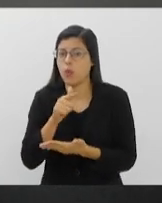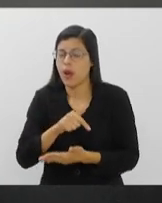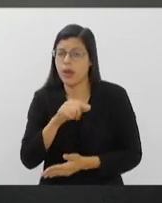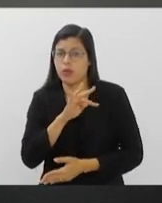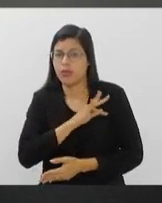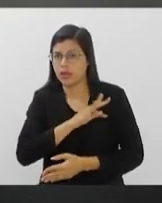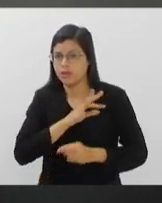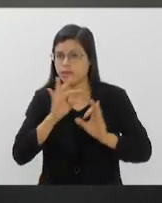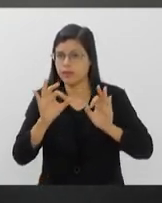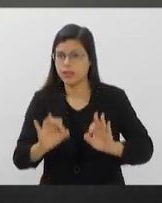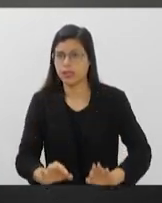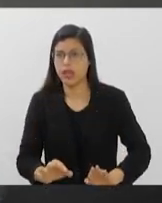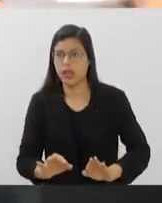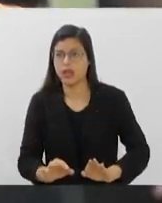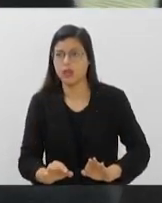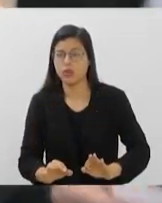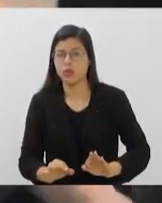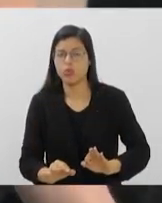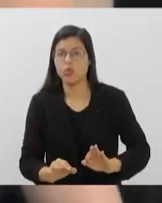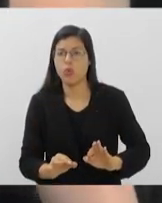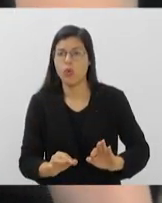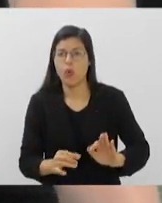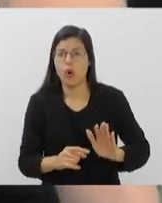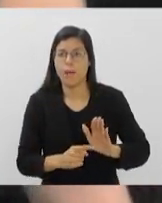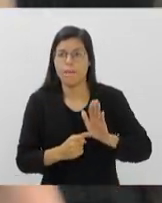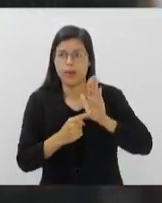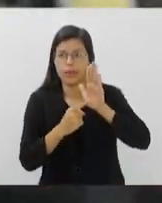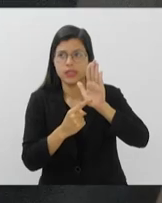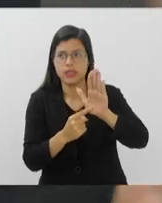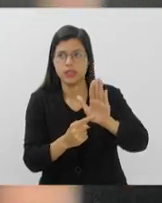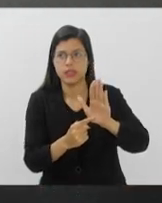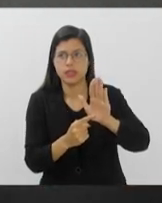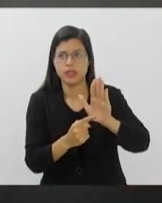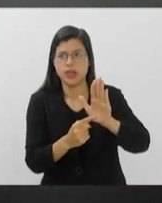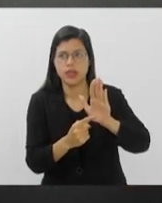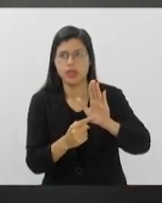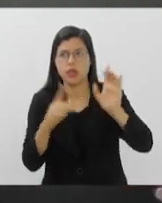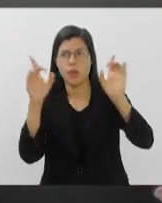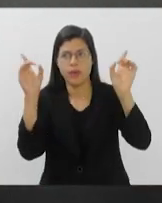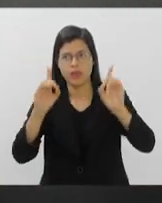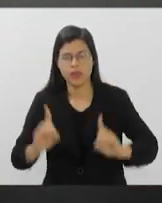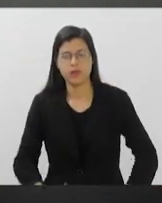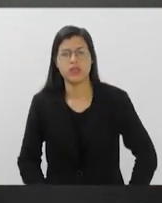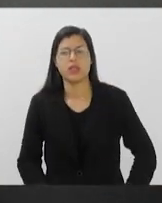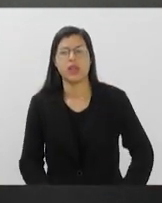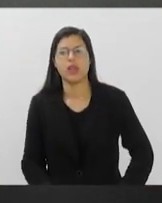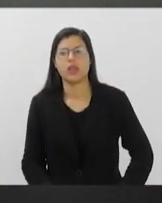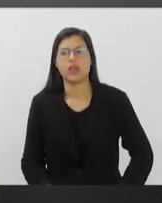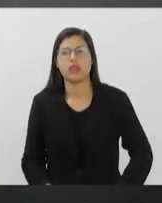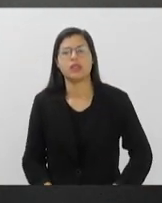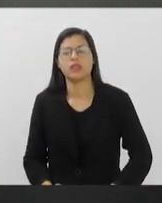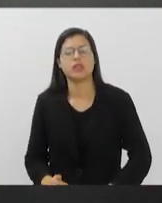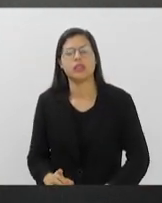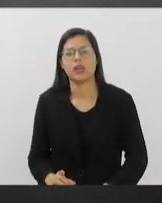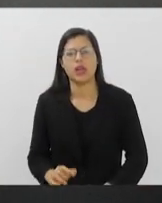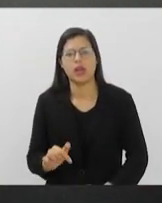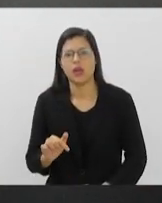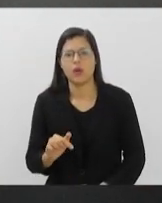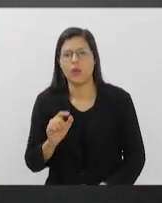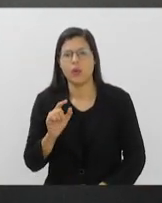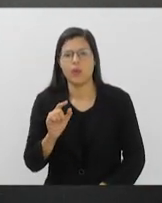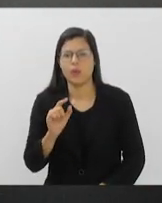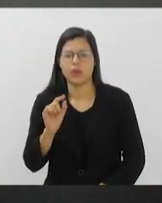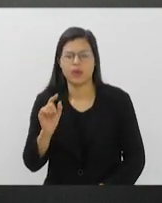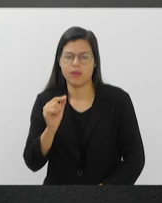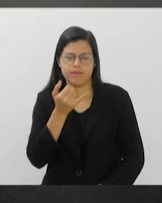correto que apresentada ou verificada uma deficiência como essa de de pessoal de de de